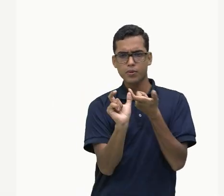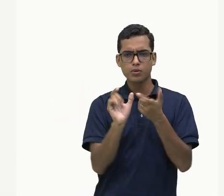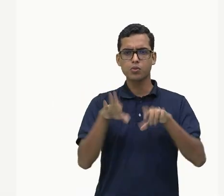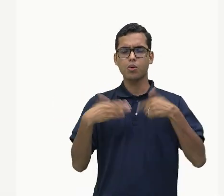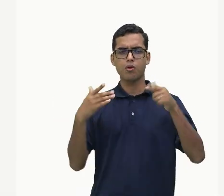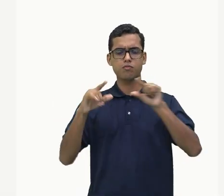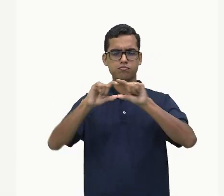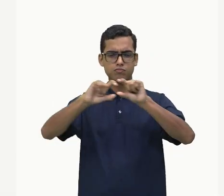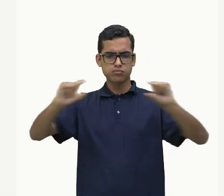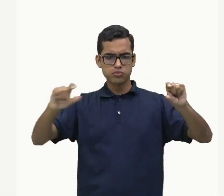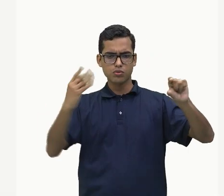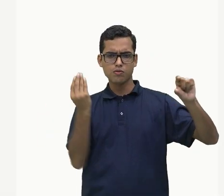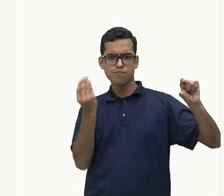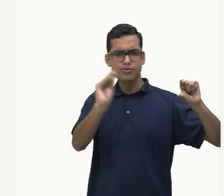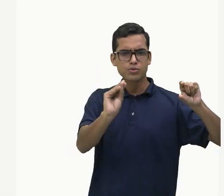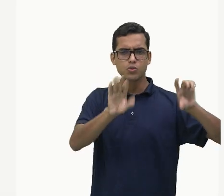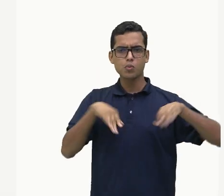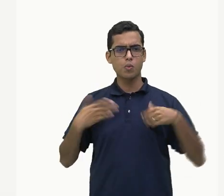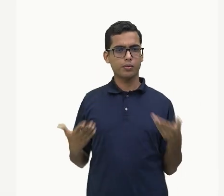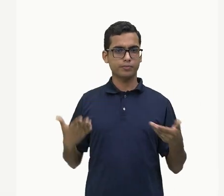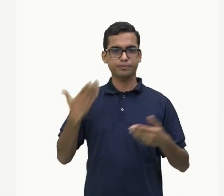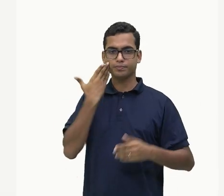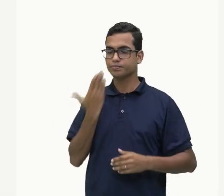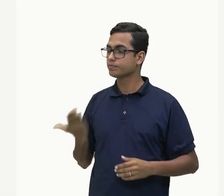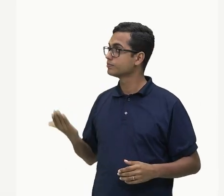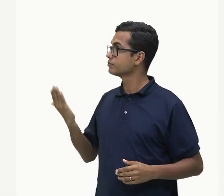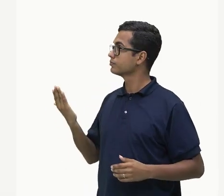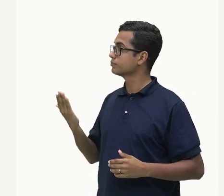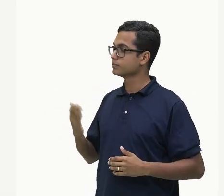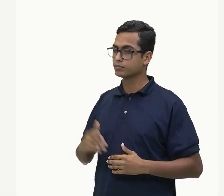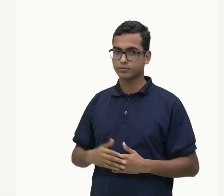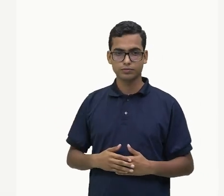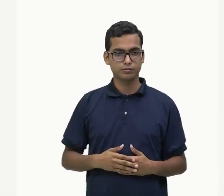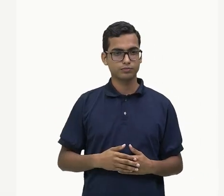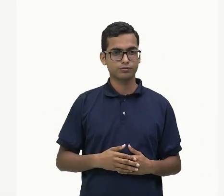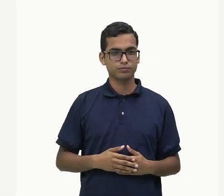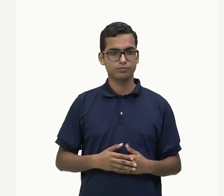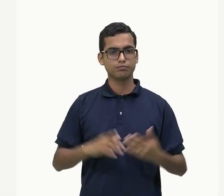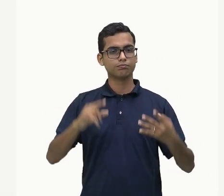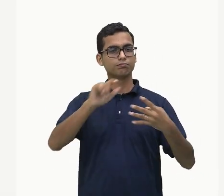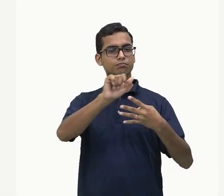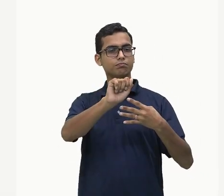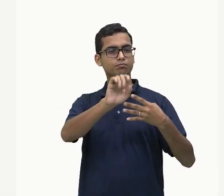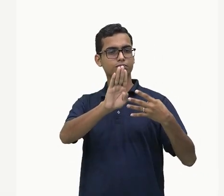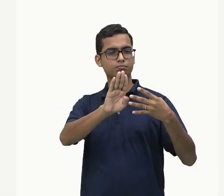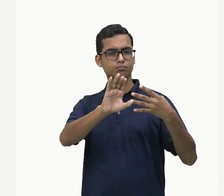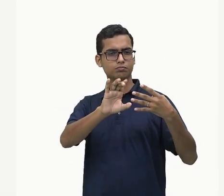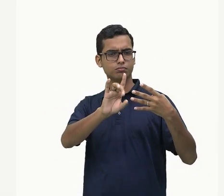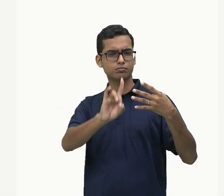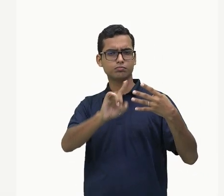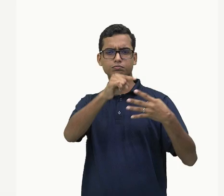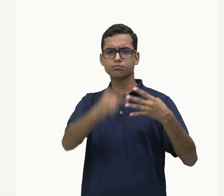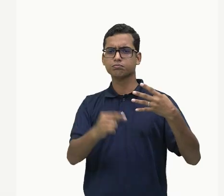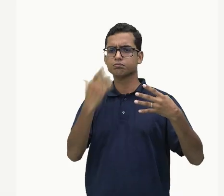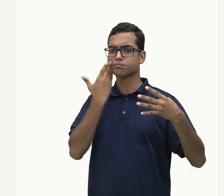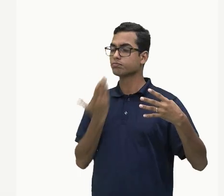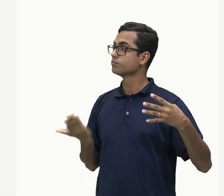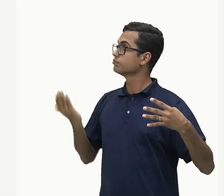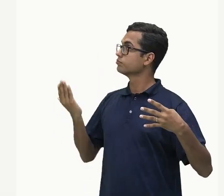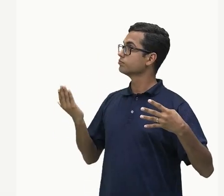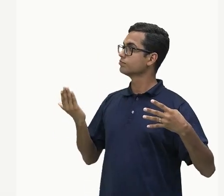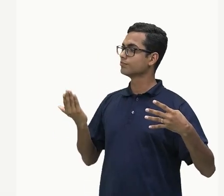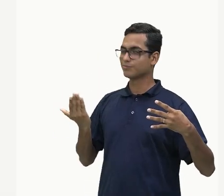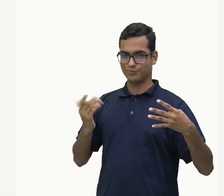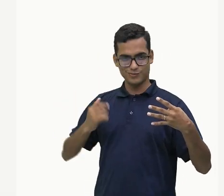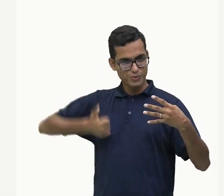Eu tenho as alternativas. Because, but, and, so. Qual dessas conjunções? A gente vai ver qual é o significado de cada